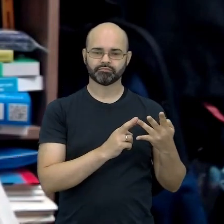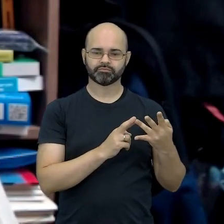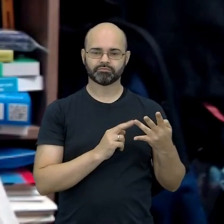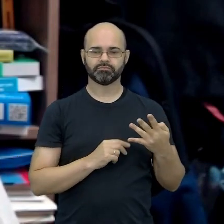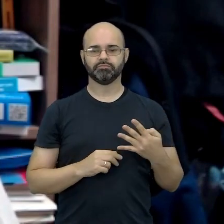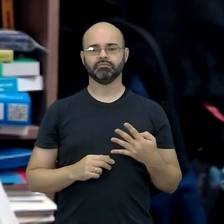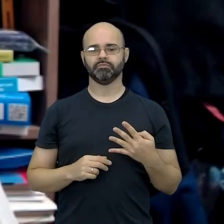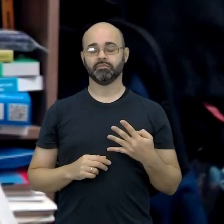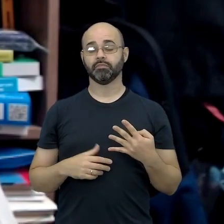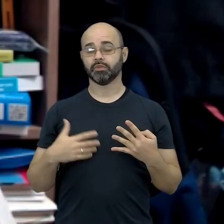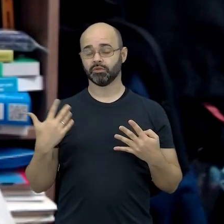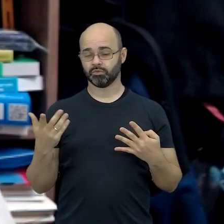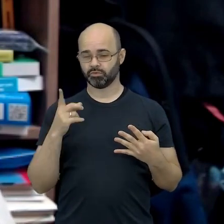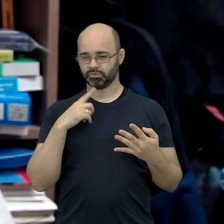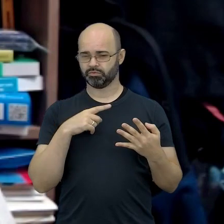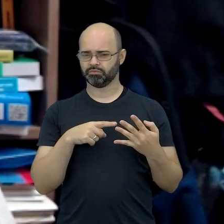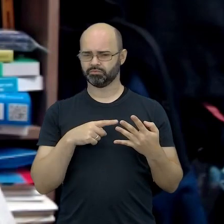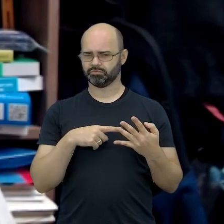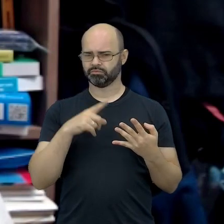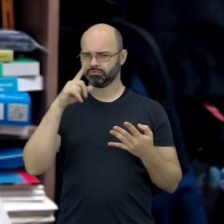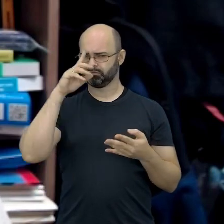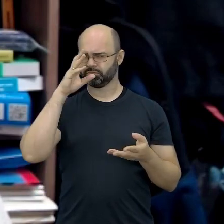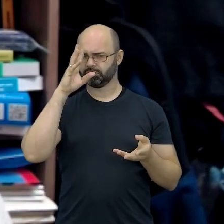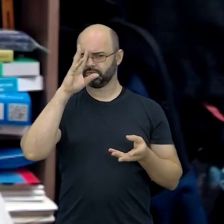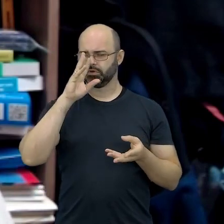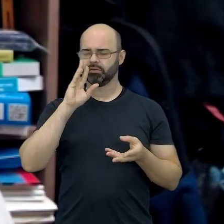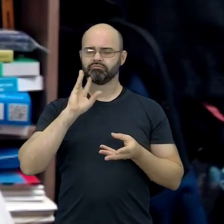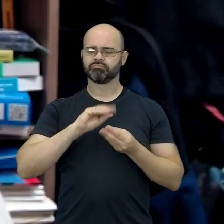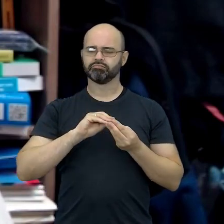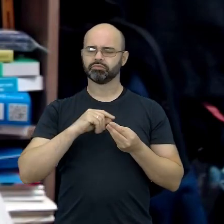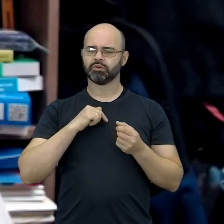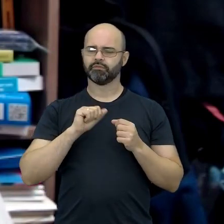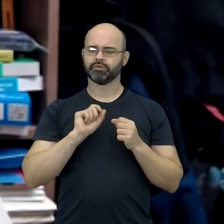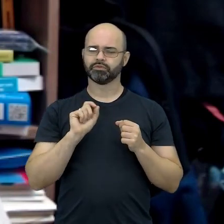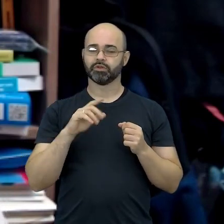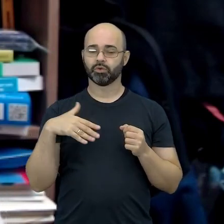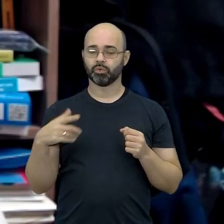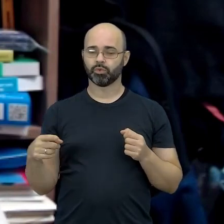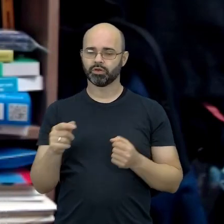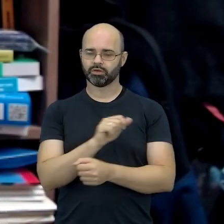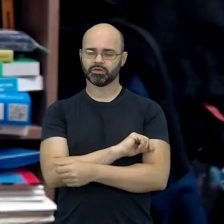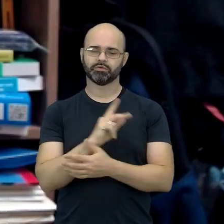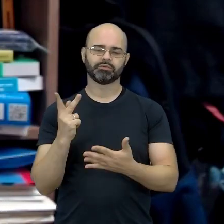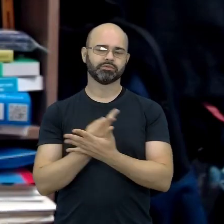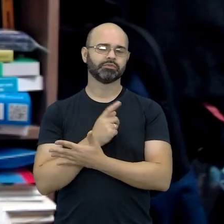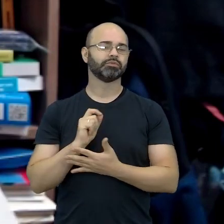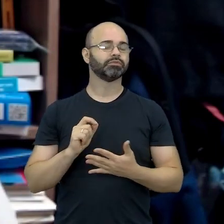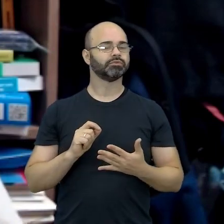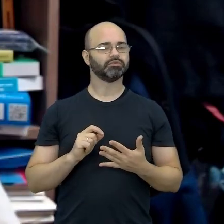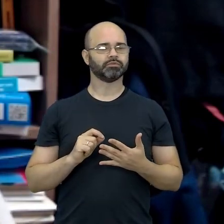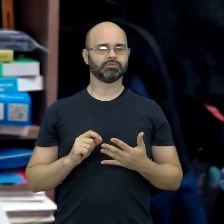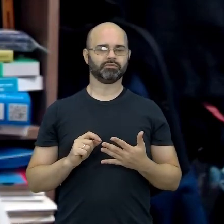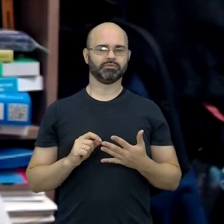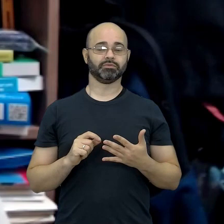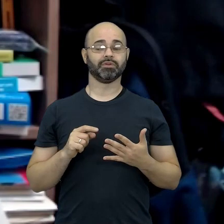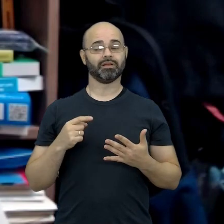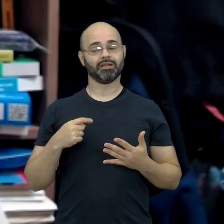nesse conceito aí do distrator, o que eu faço, né? Que o aluno que errou nesse ponto, eu faço com ele